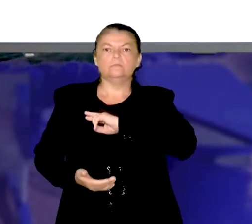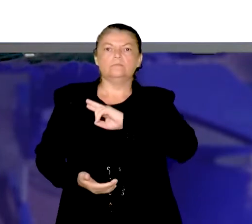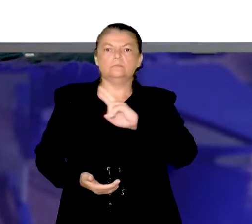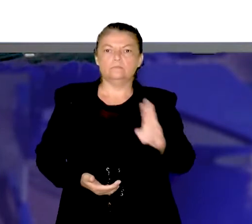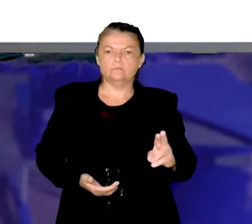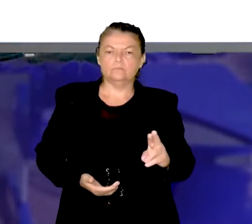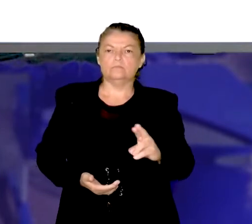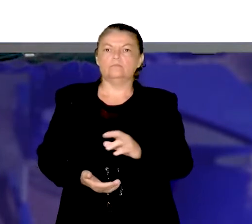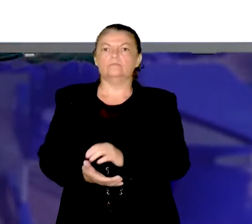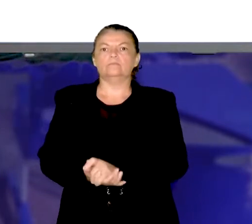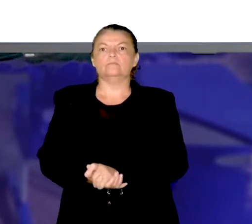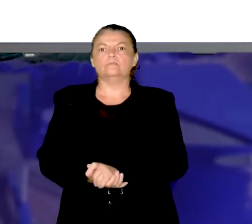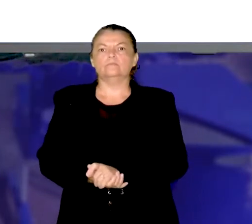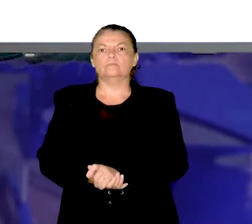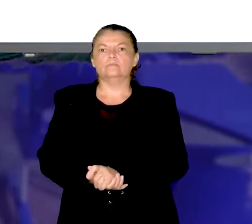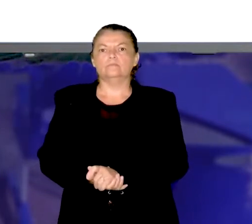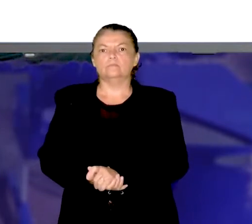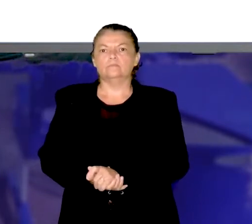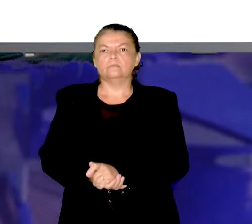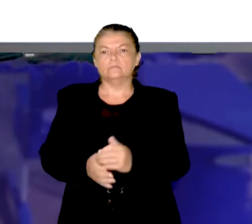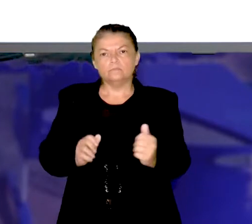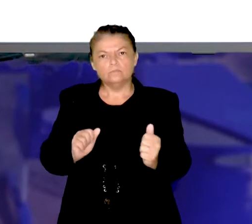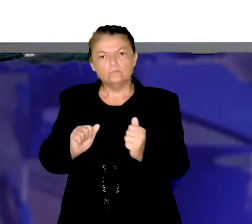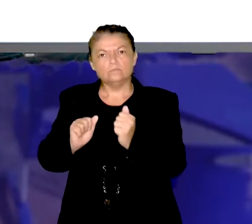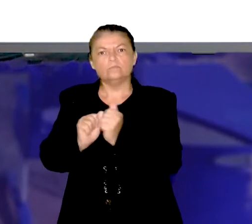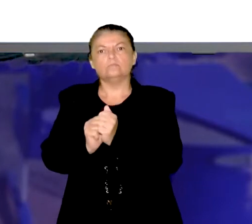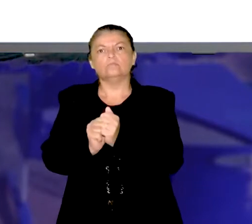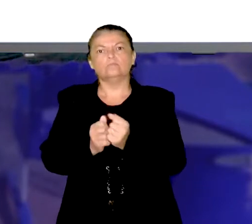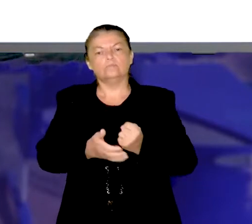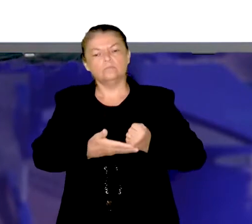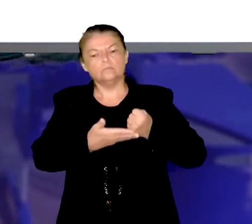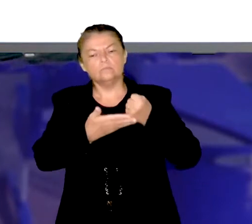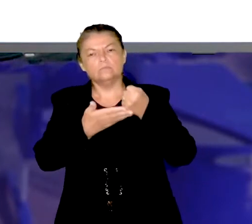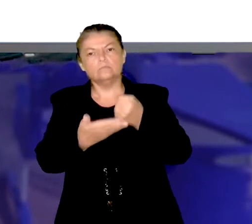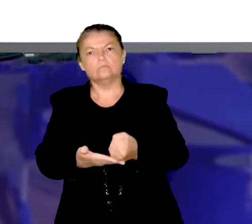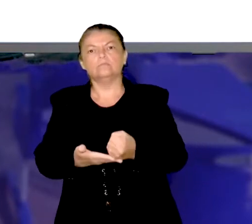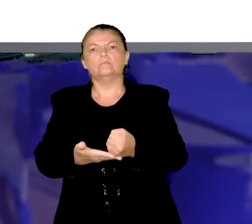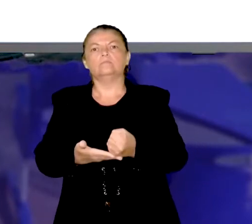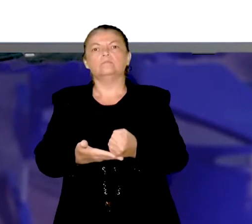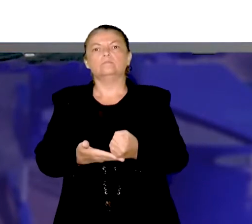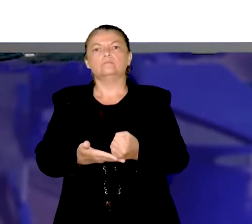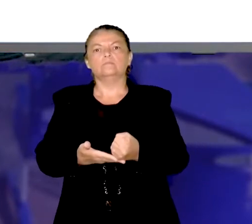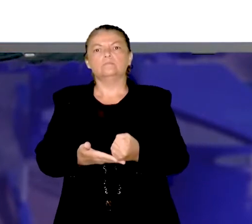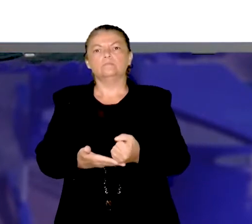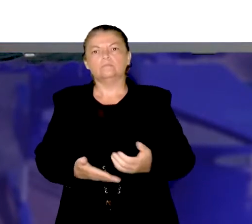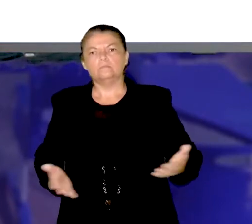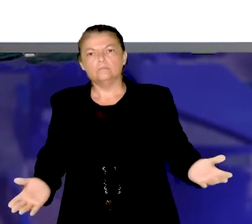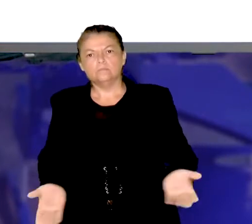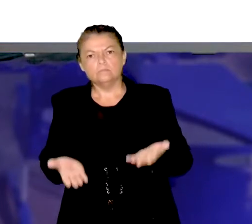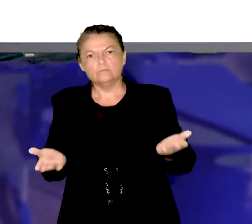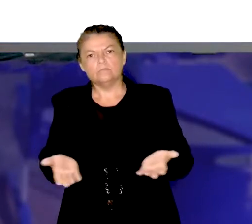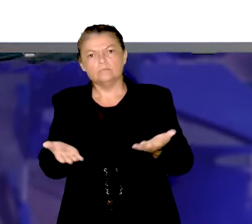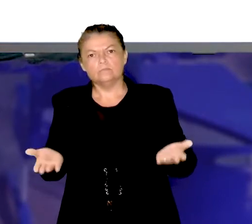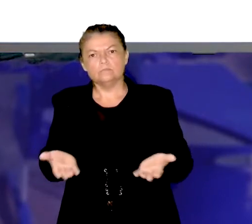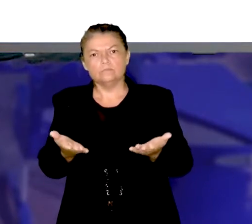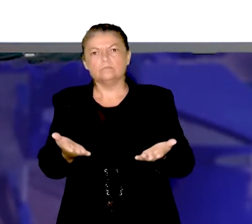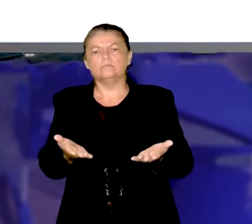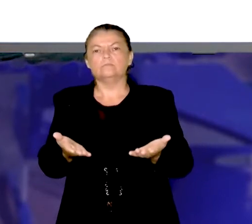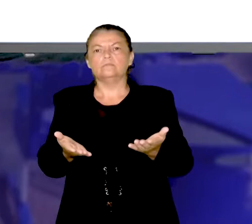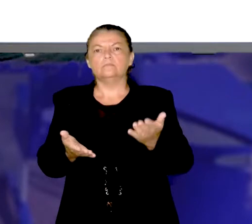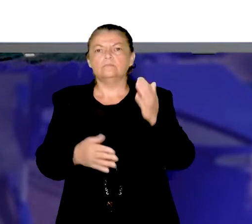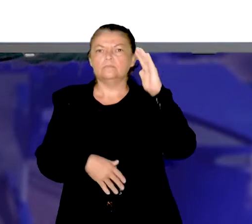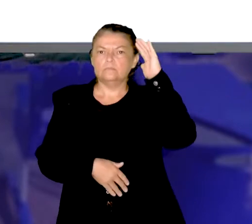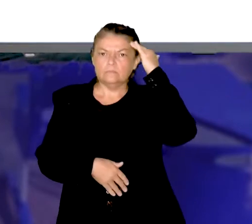Então, estarei com vocês ajudando, tentando contribuir de alguma maneira na